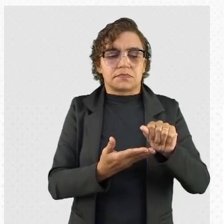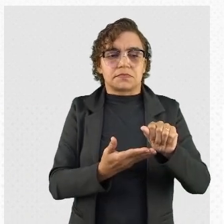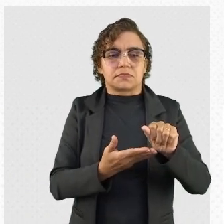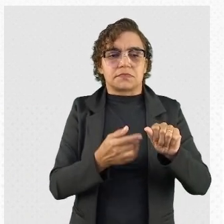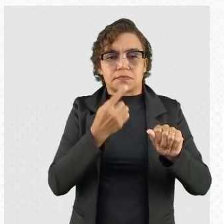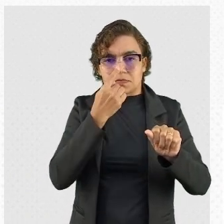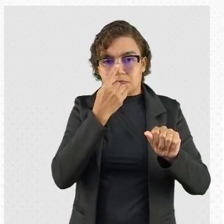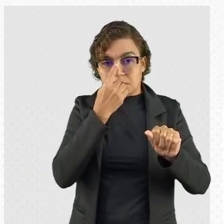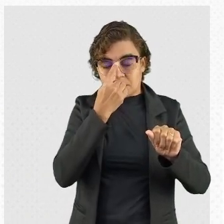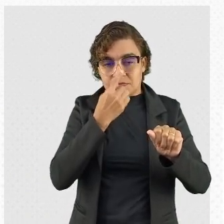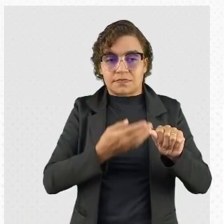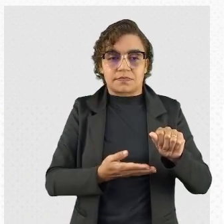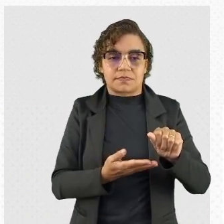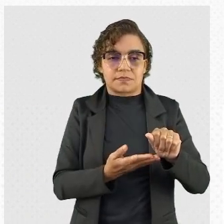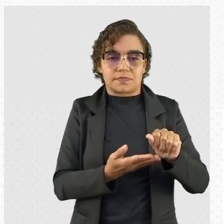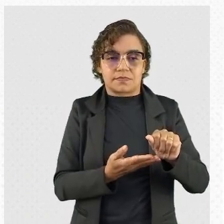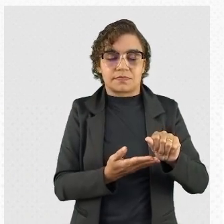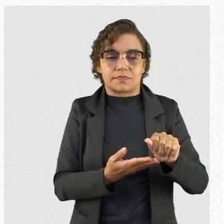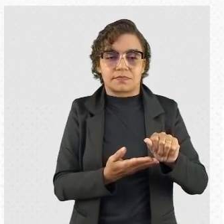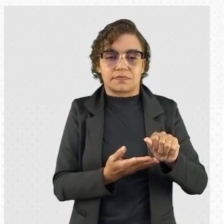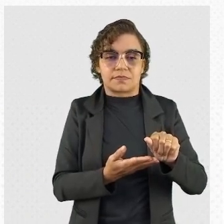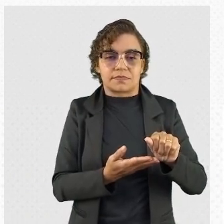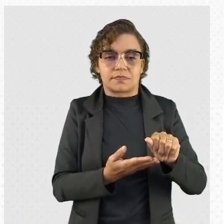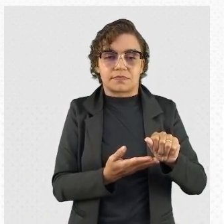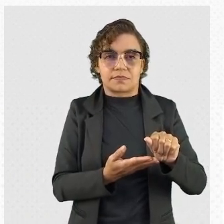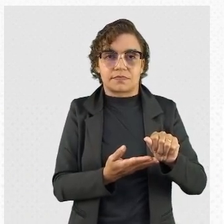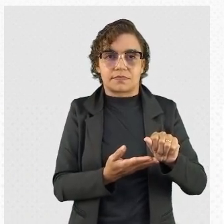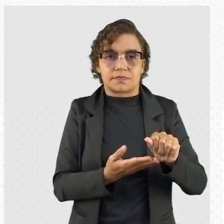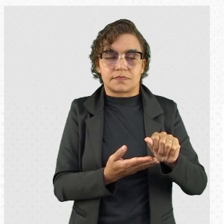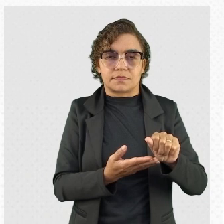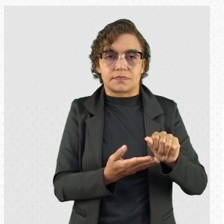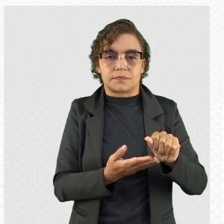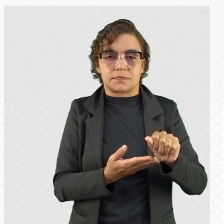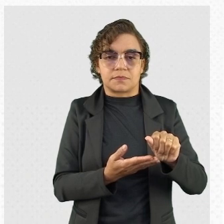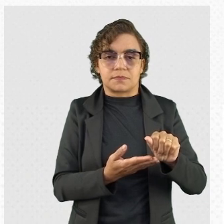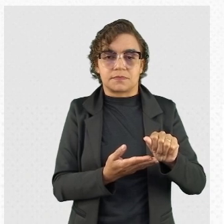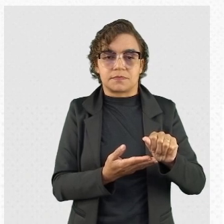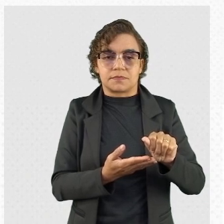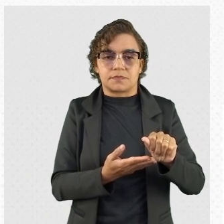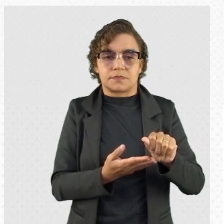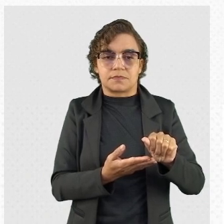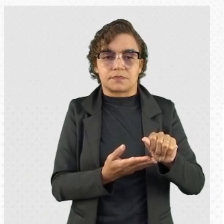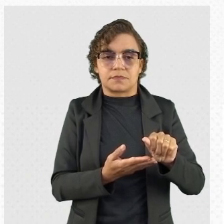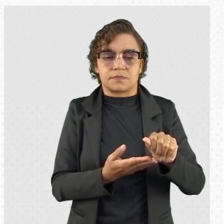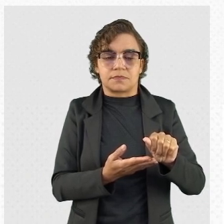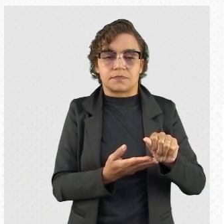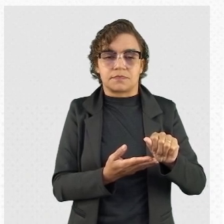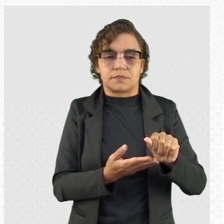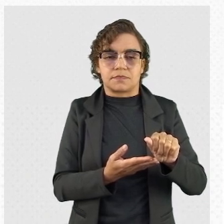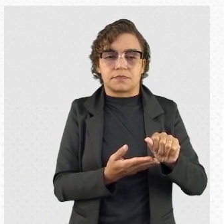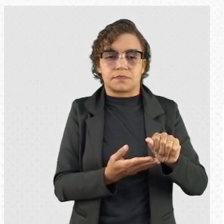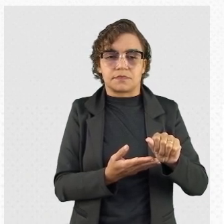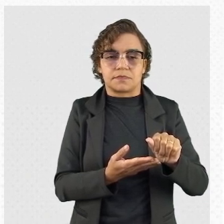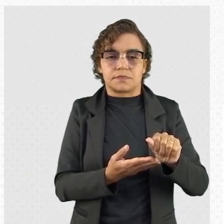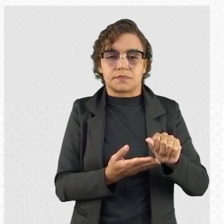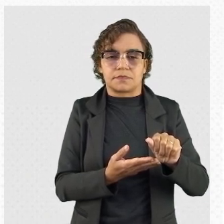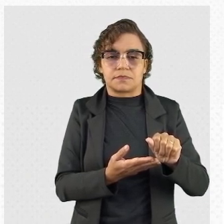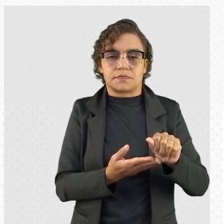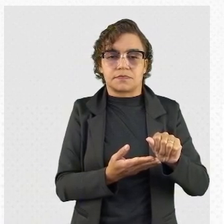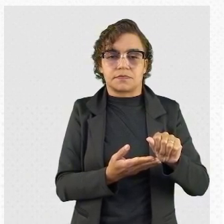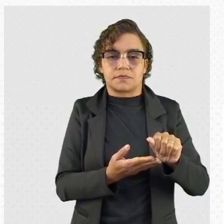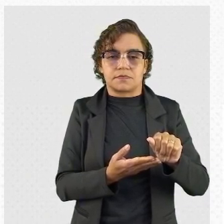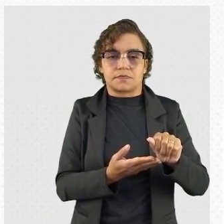Letra A diz o seguinte: o racionalismo renascentista reforçou o princípio da autoridade da